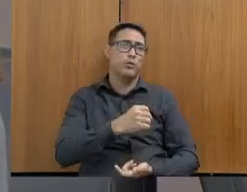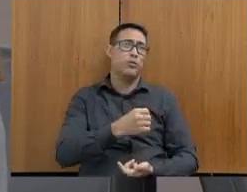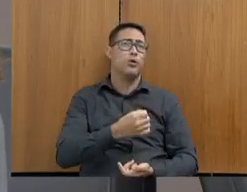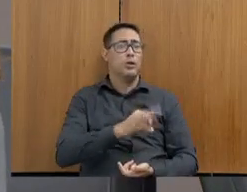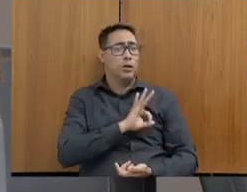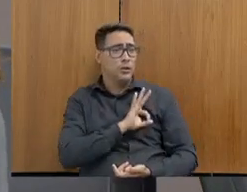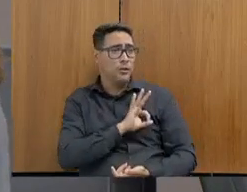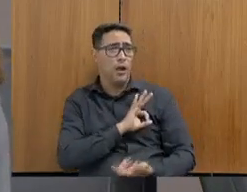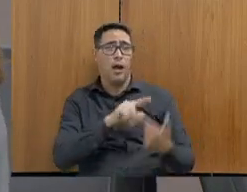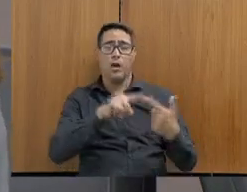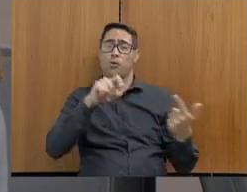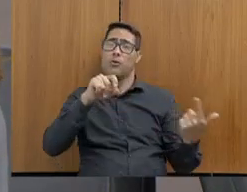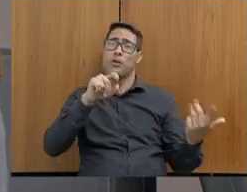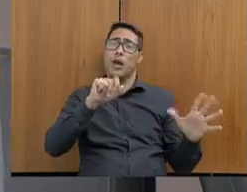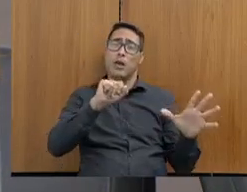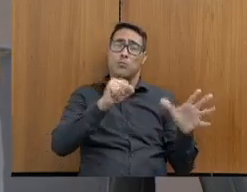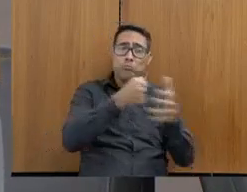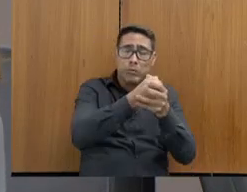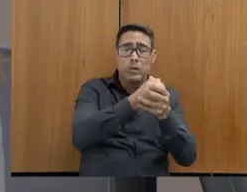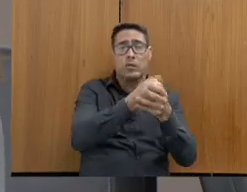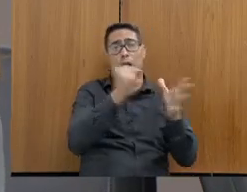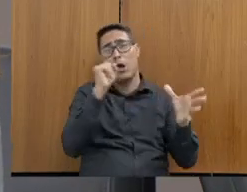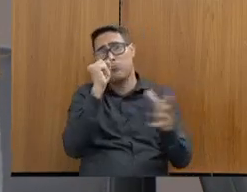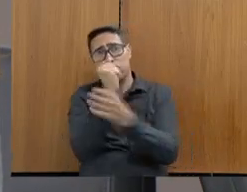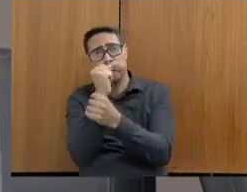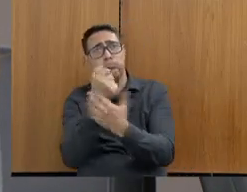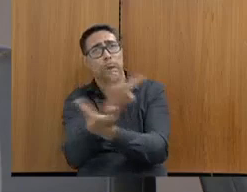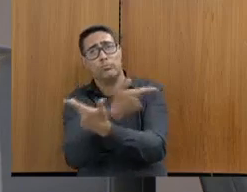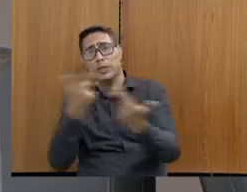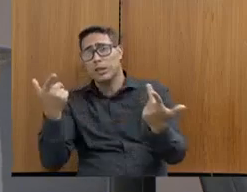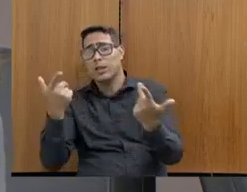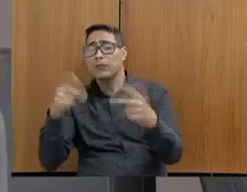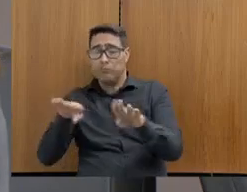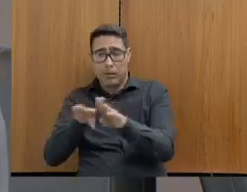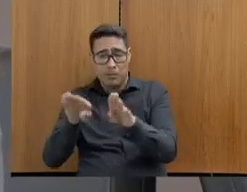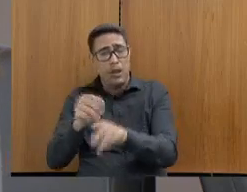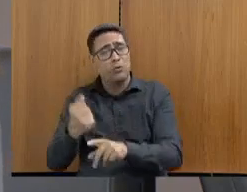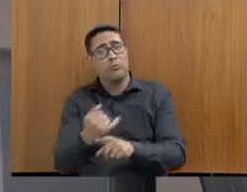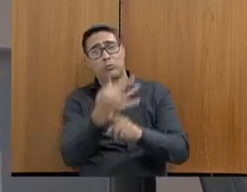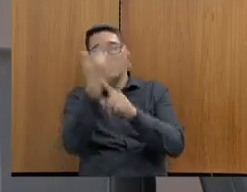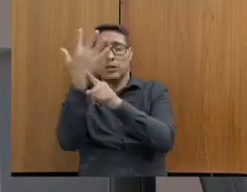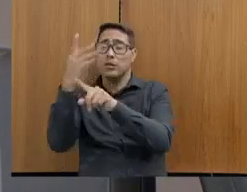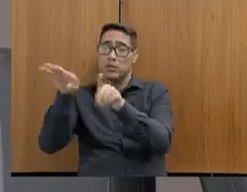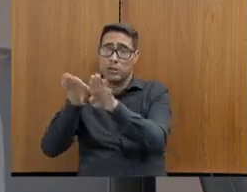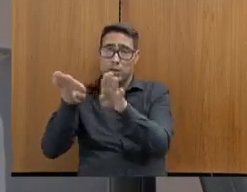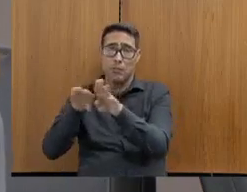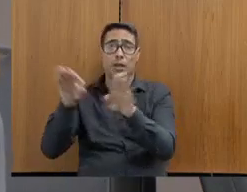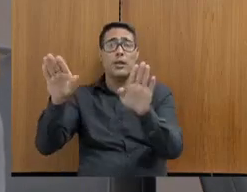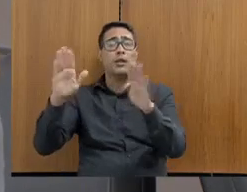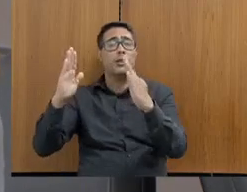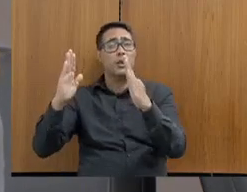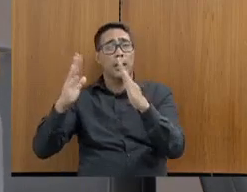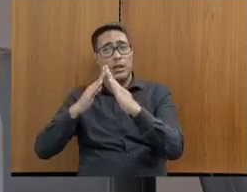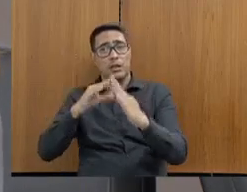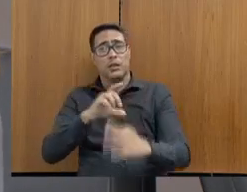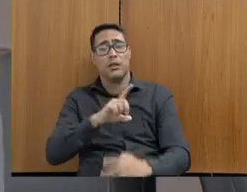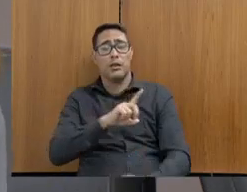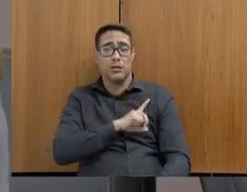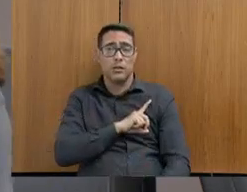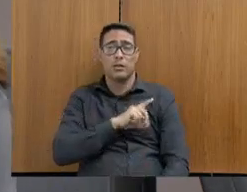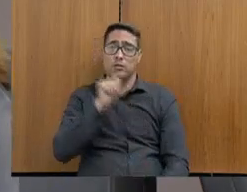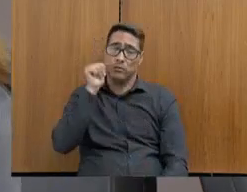né de uma política de prevenção que é feita e capitaniada pelas delegacias de mulheres é com a sensibilização das vítimas